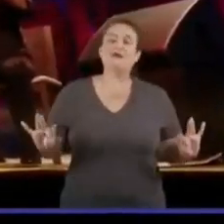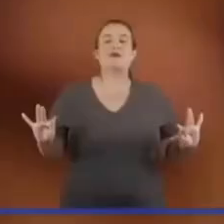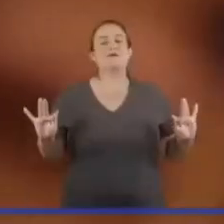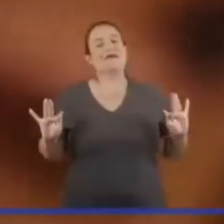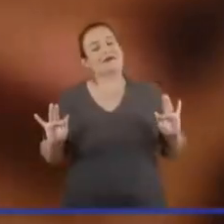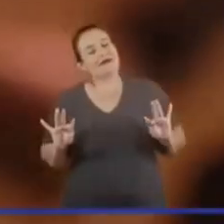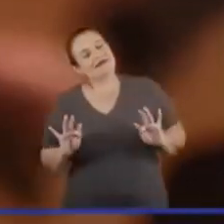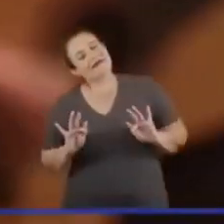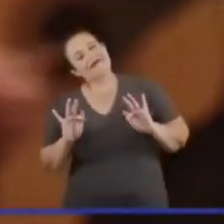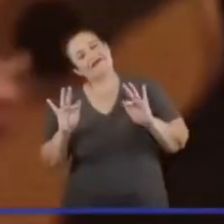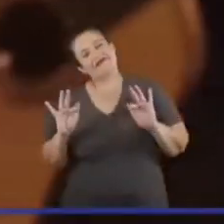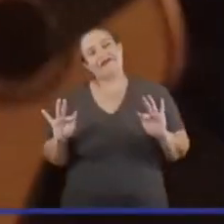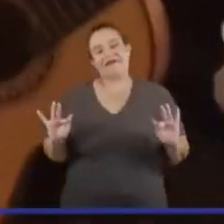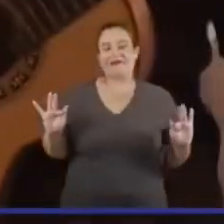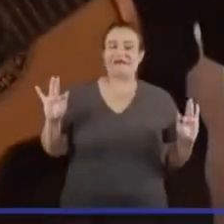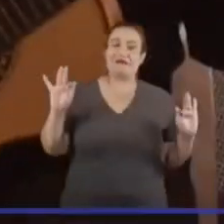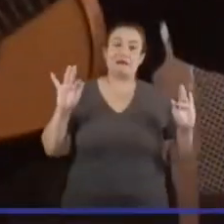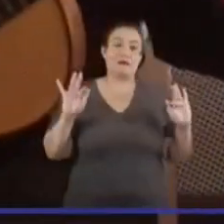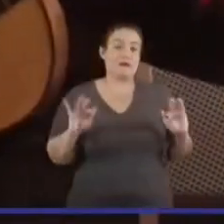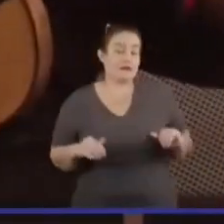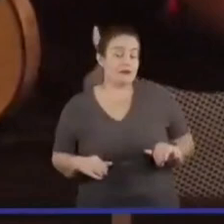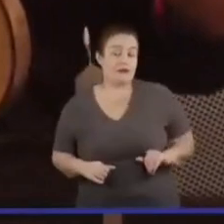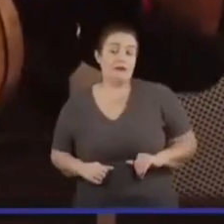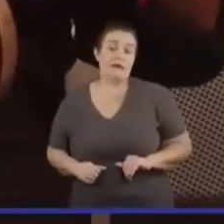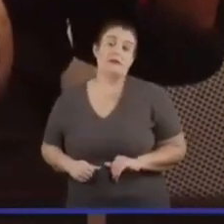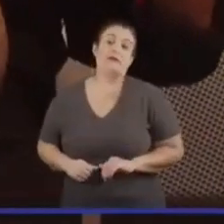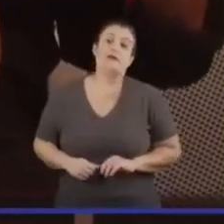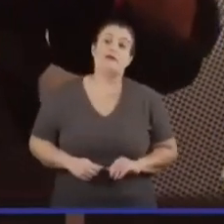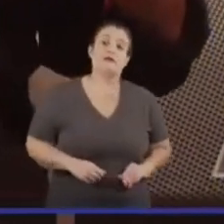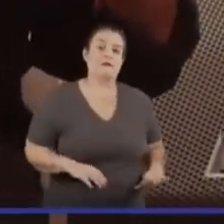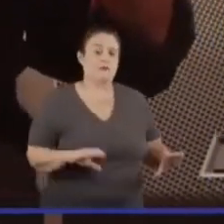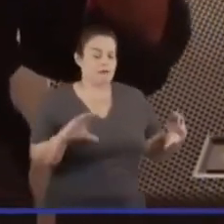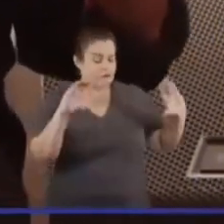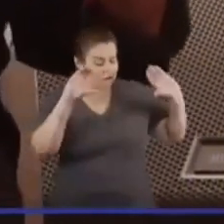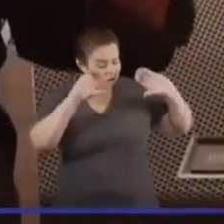feliz, meu coração.